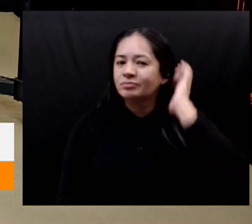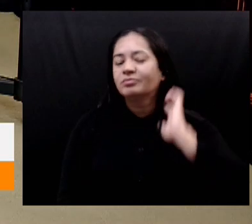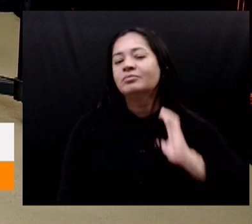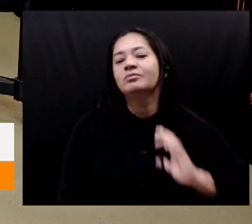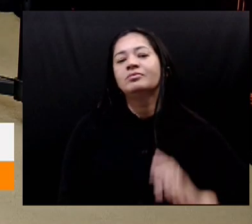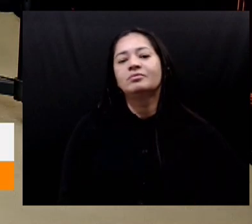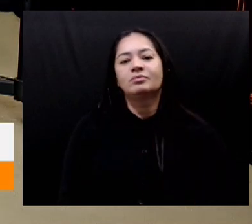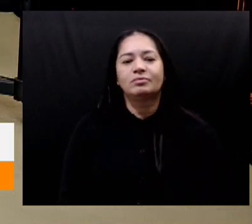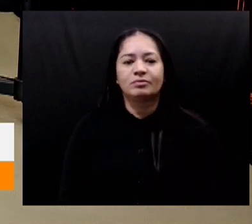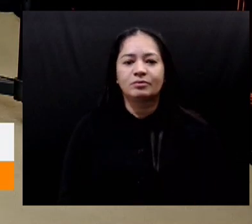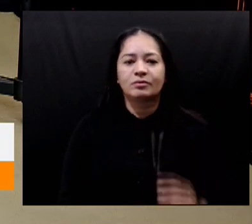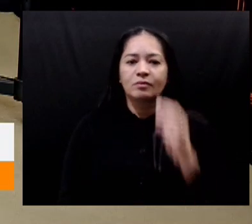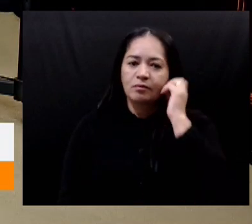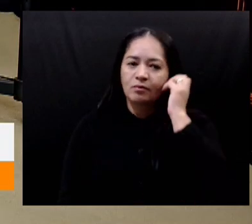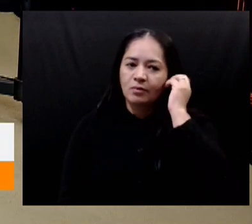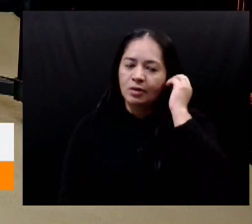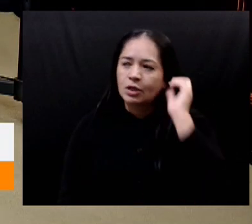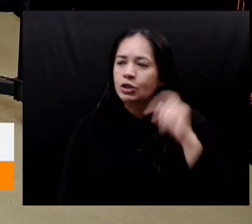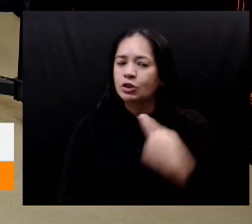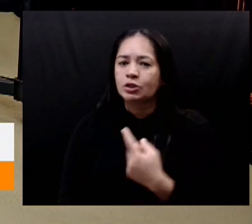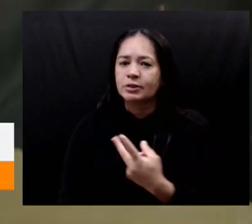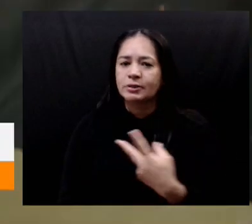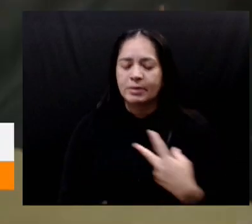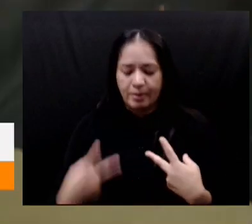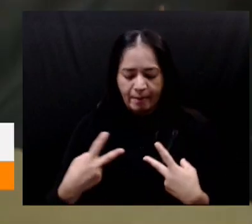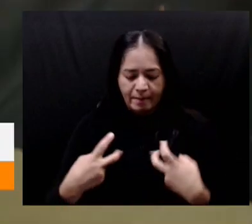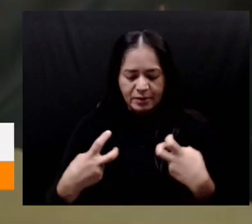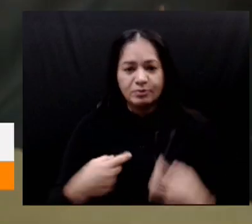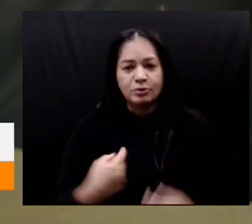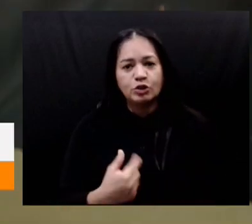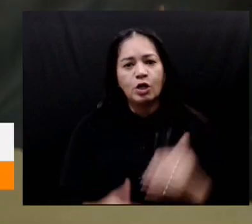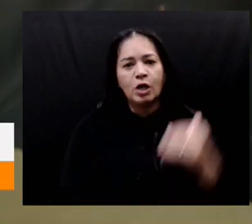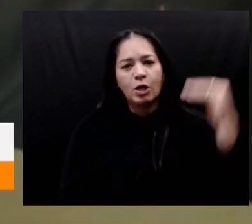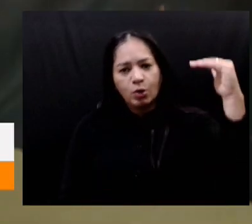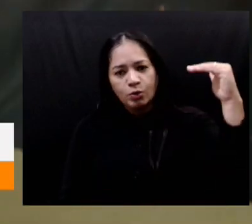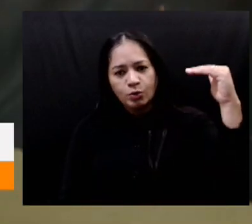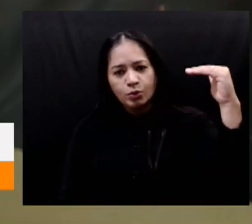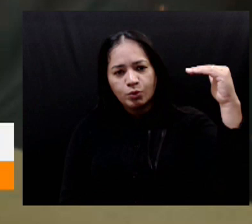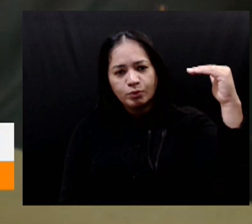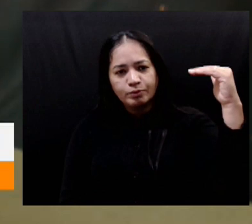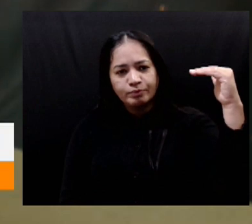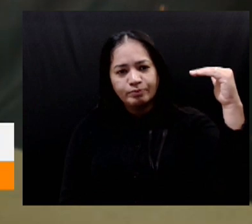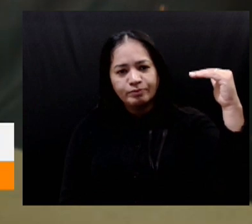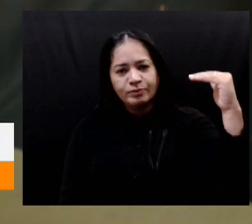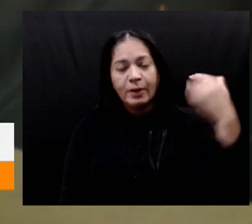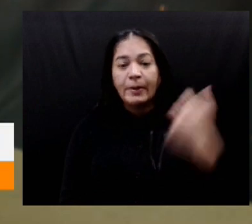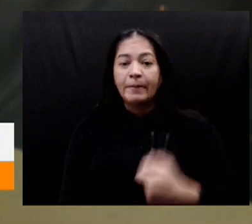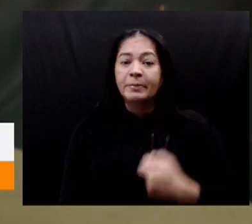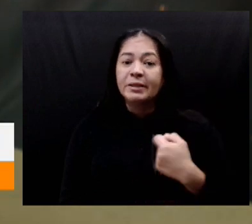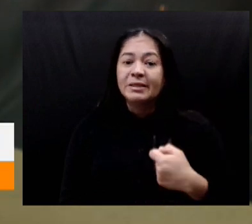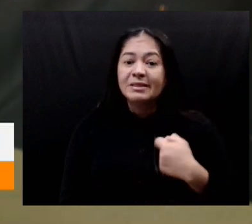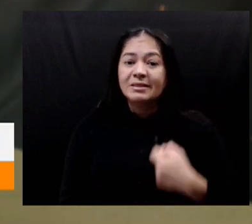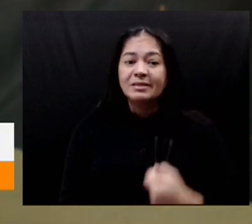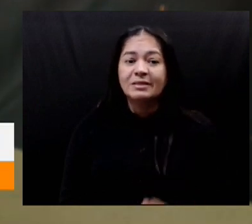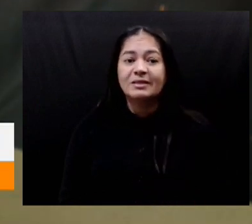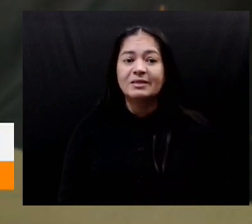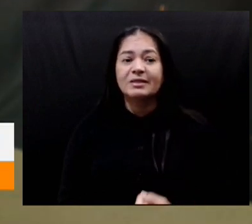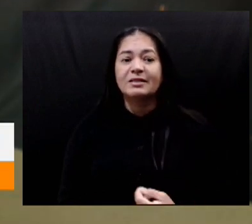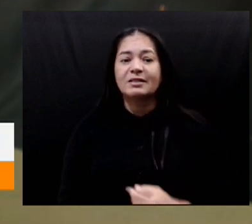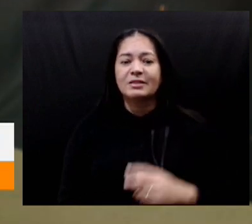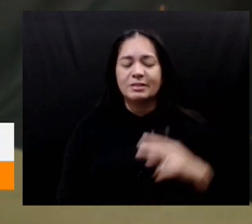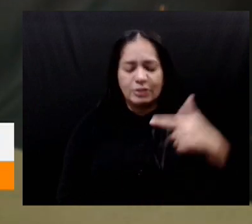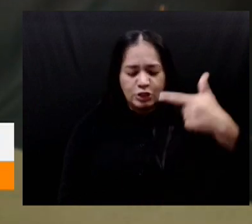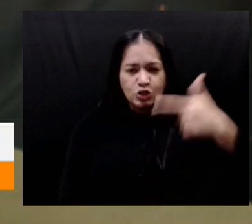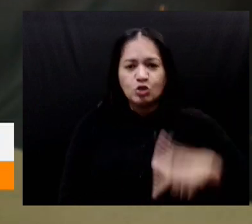olhando para nós adultos, né, se dar uma segunda chance, vamos lá, Valéria, como é que a